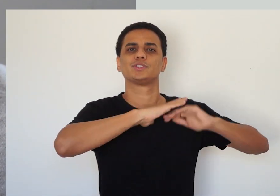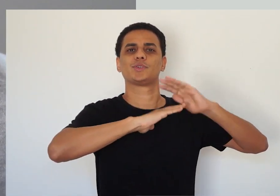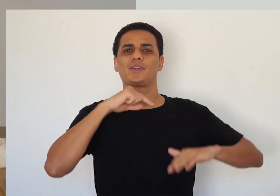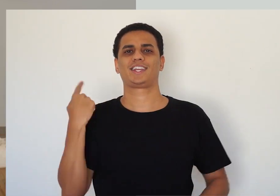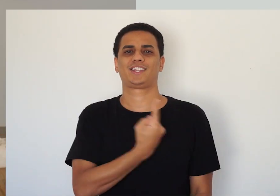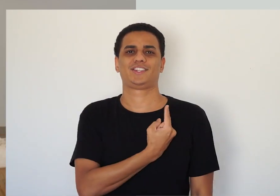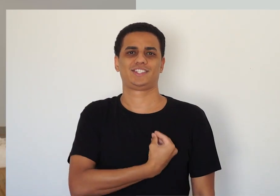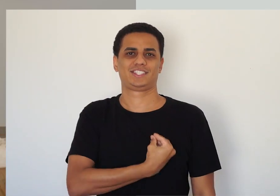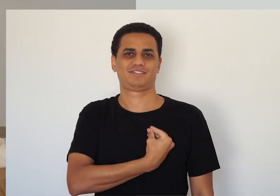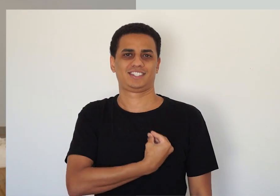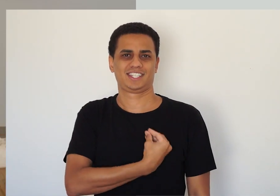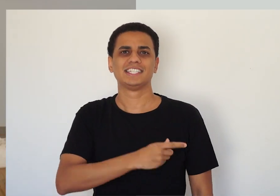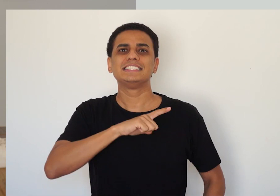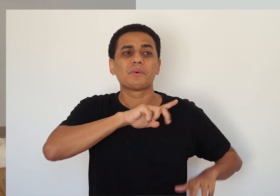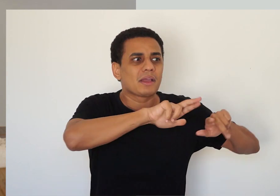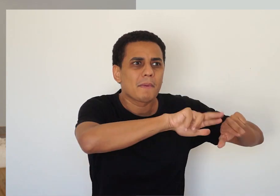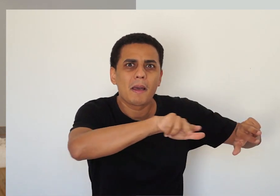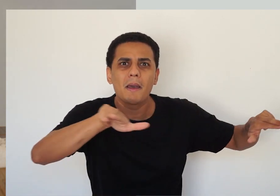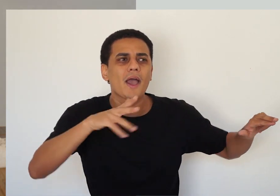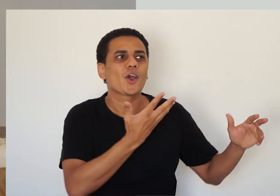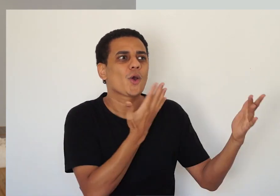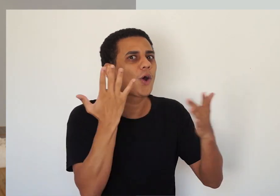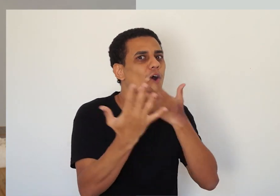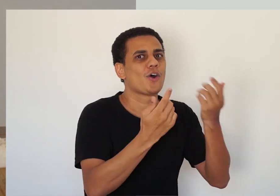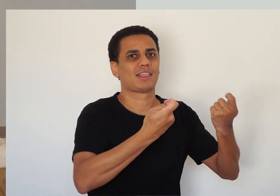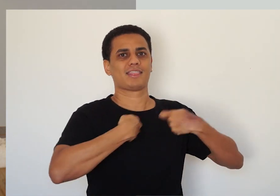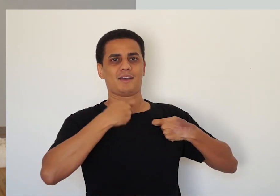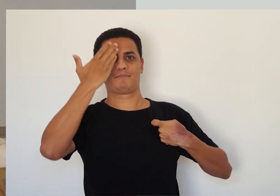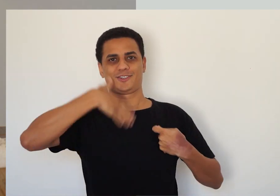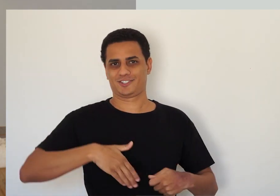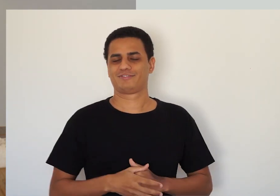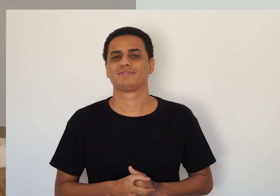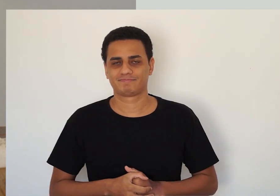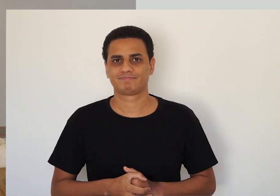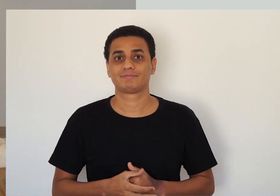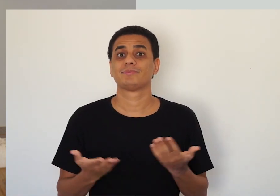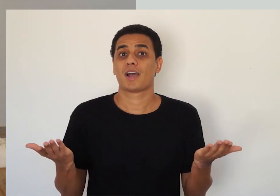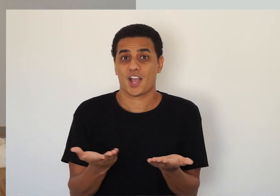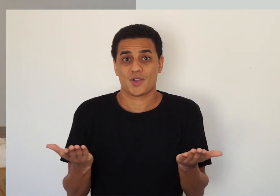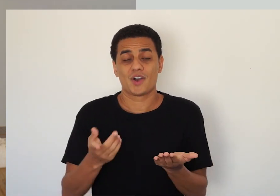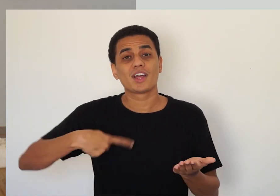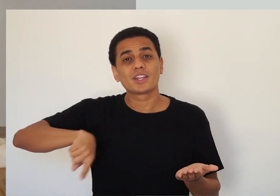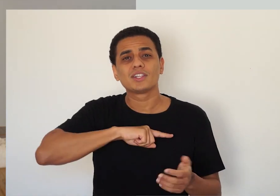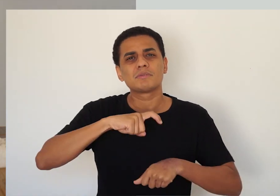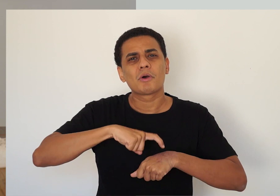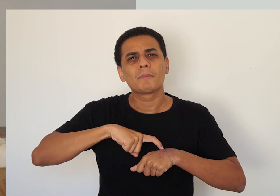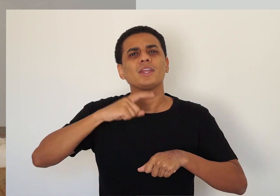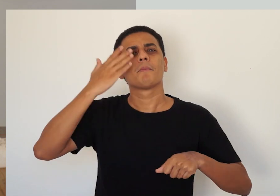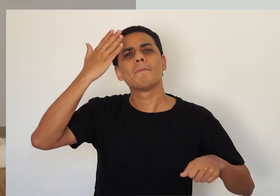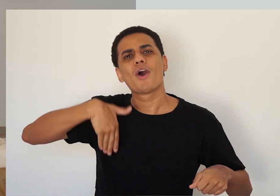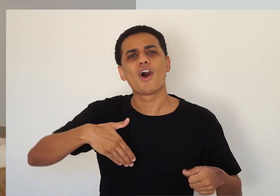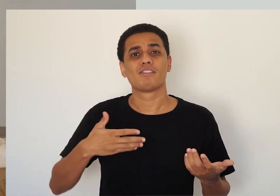provações. Então, a segunda verdade que eu quero extrair desse texto aqui é que esta é mais uma das